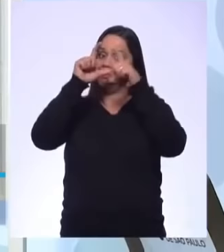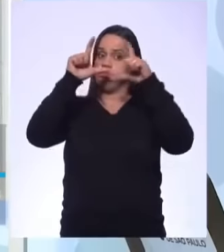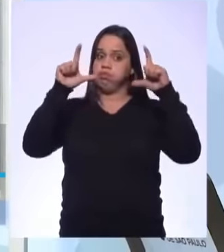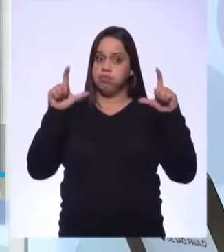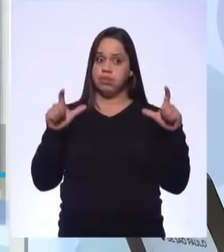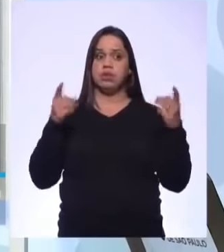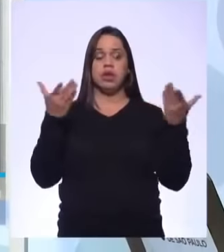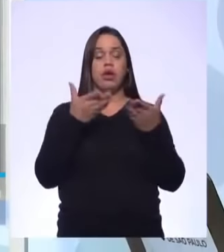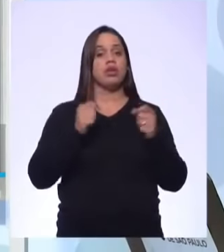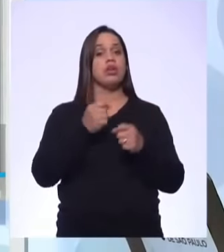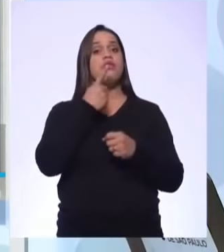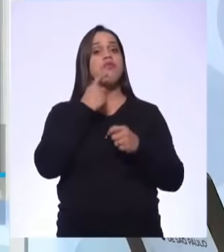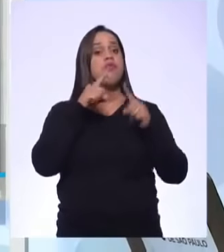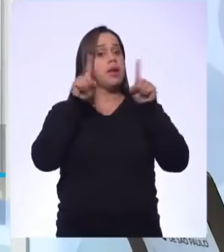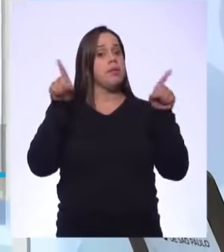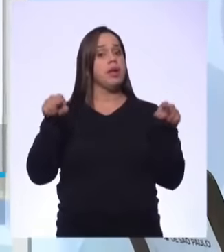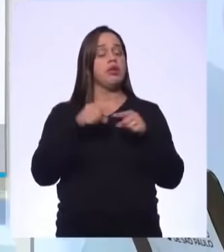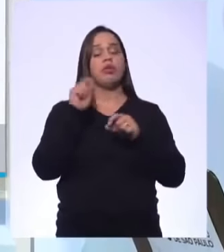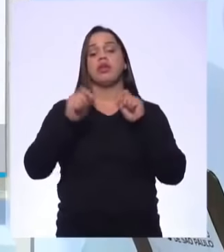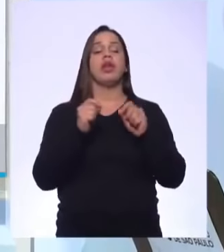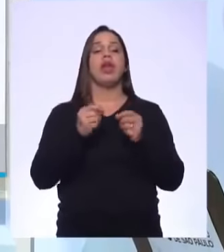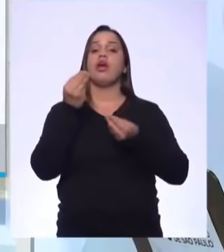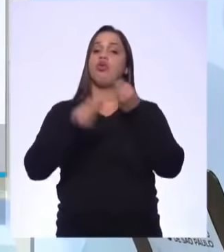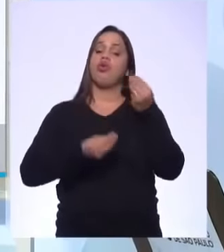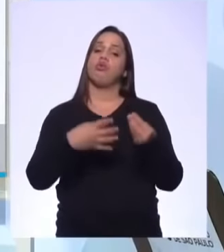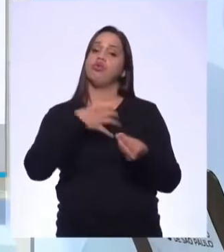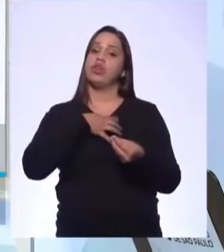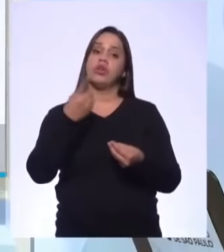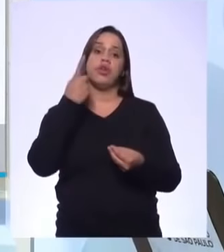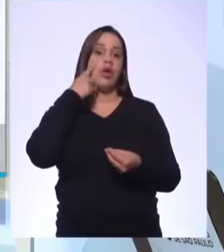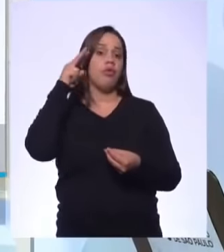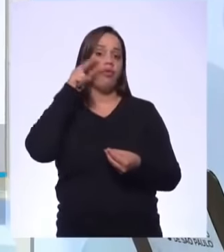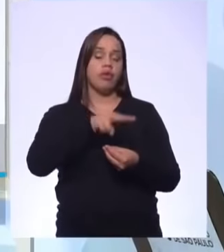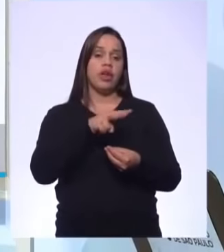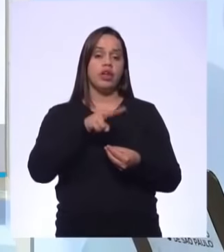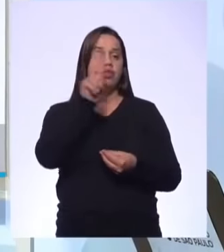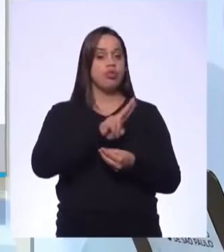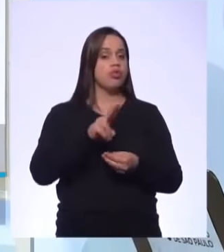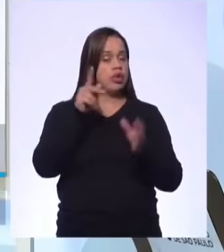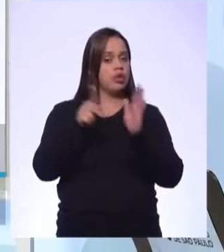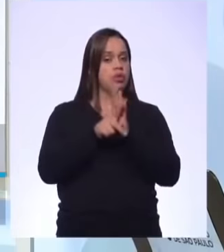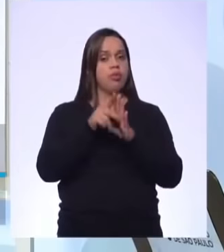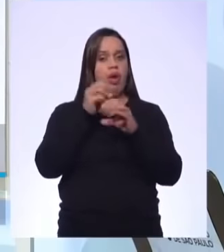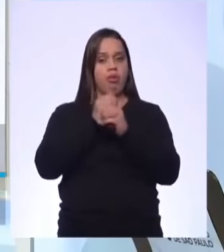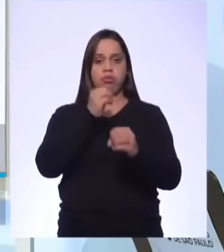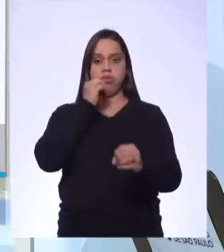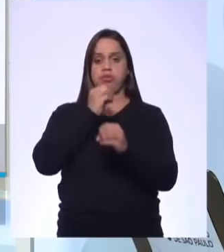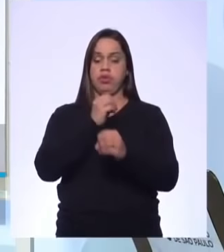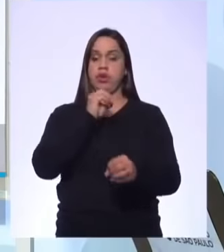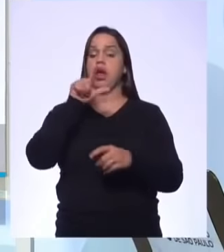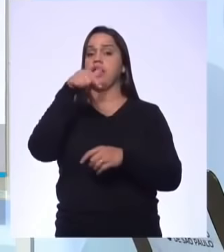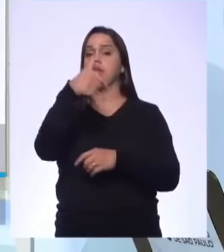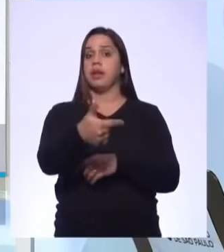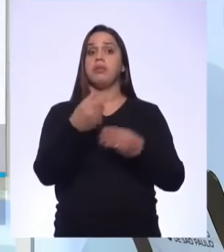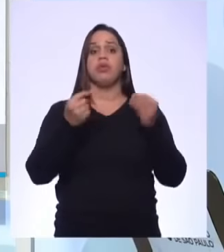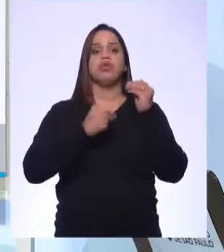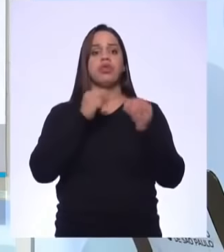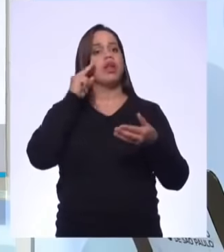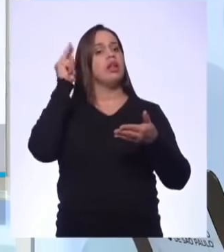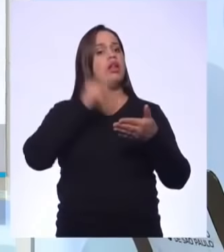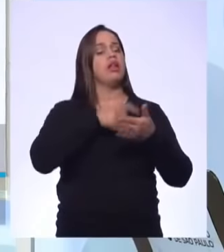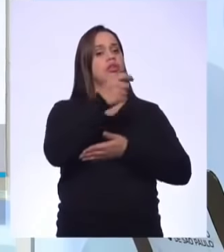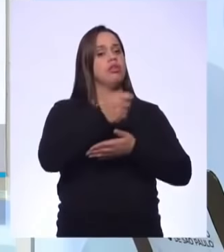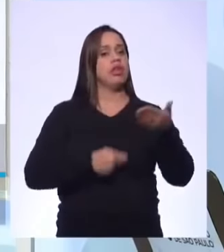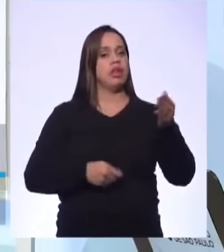aqui é o quê? É a maneira com que eu vejo através do microscópio, tá? Aí depois, naquele momento da leitura do texto, você faz